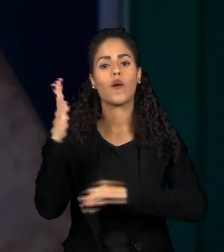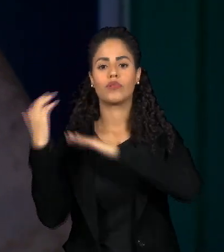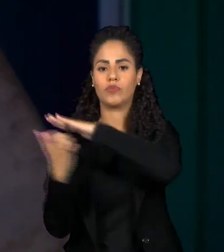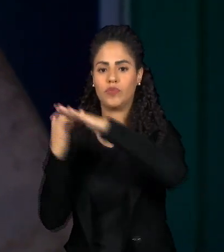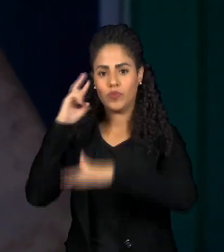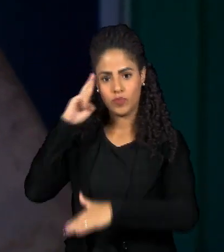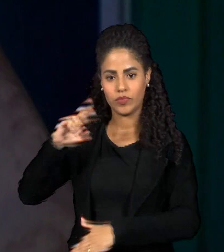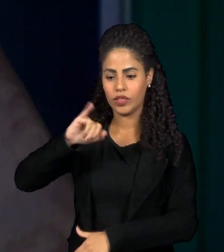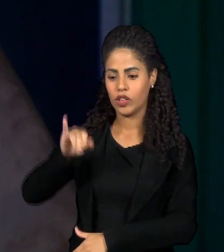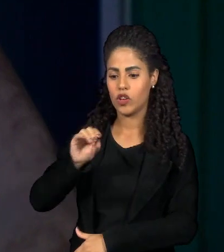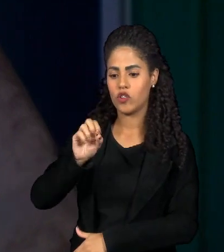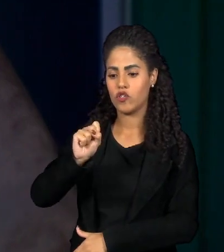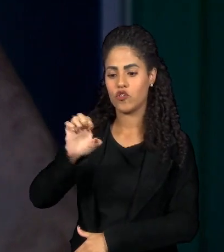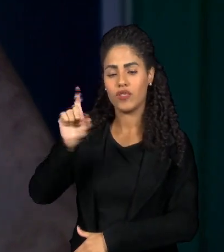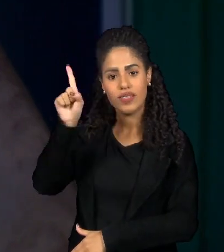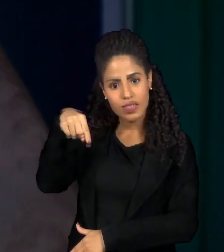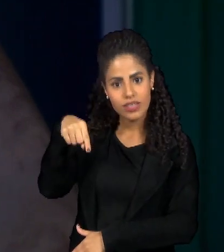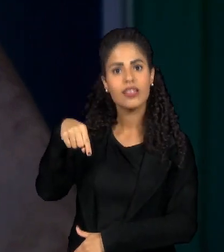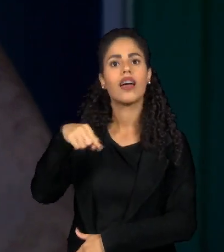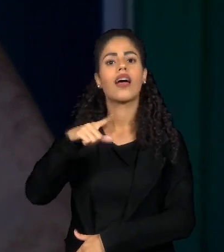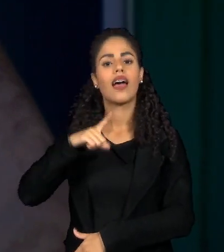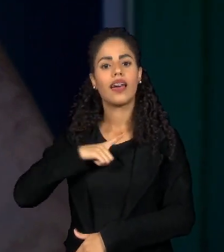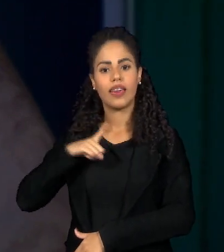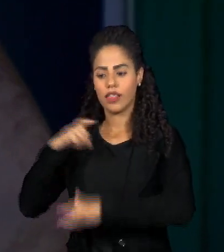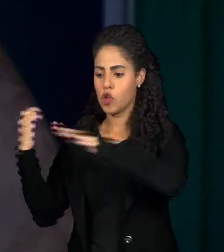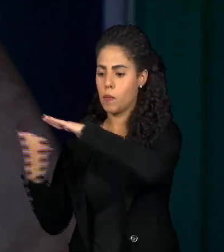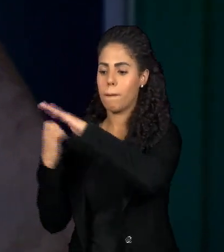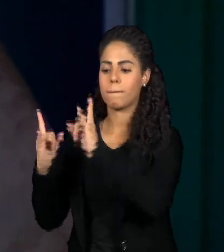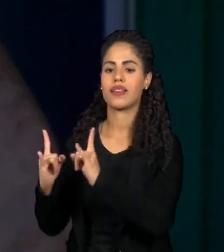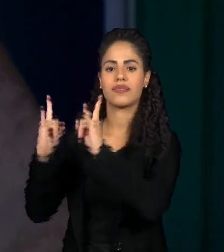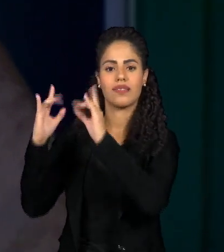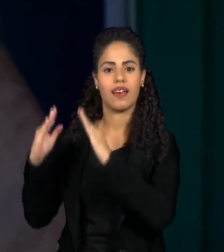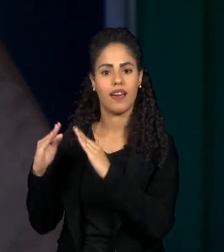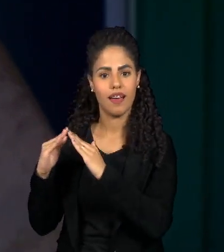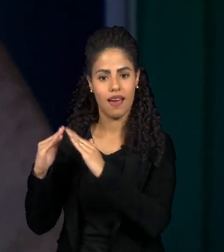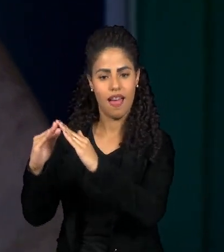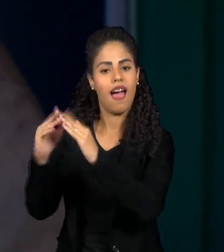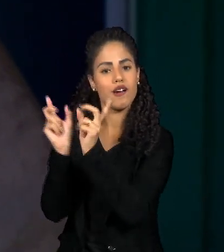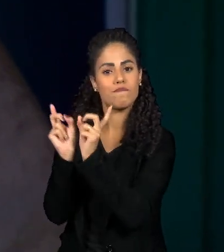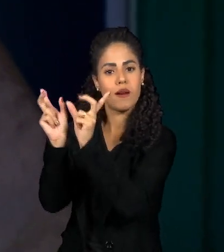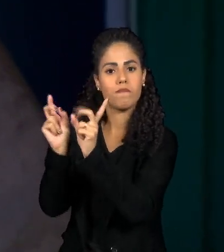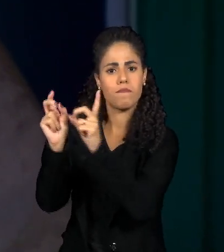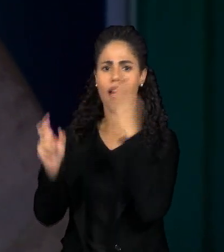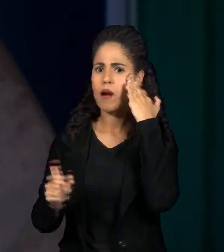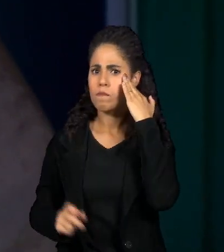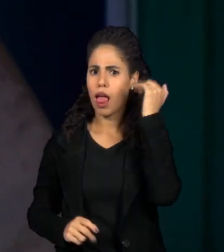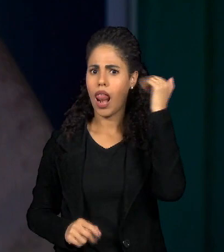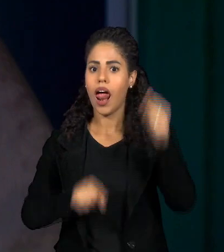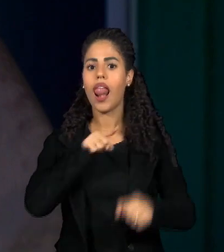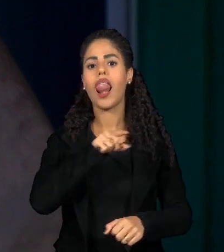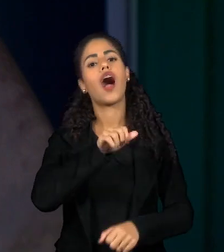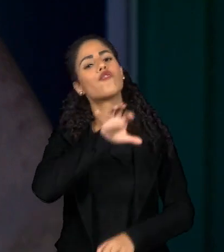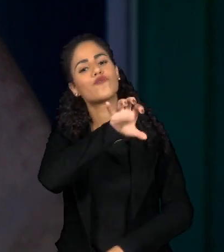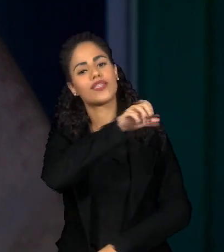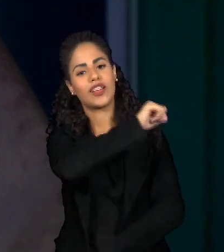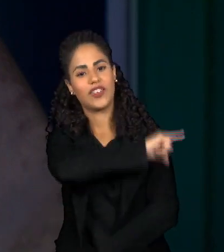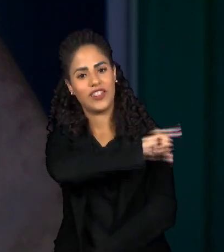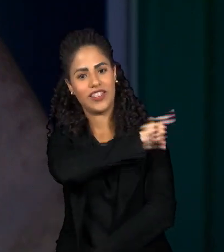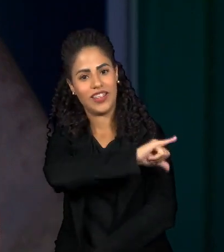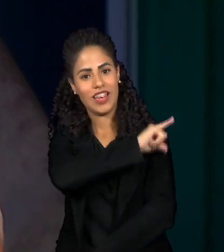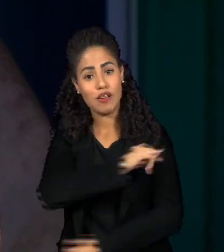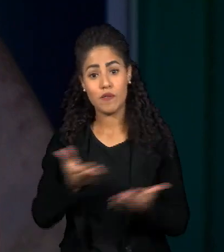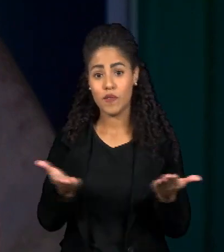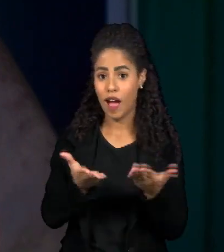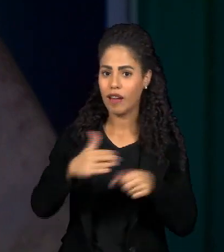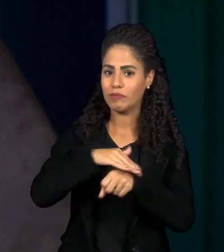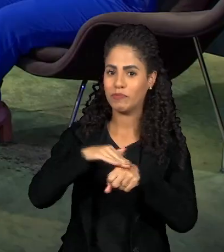José de Souza Isidoro, proprietário de uma corretora de imóveis que tem feito sucesso no Rio de Janeiro. E é com ele que nós